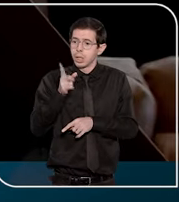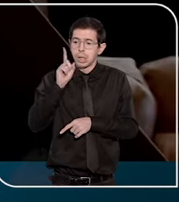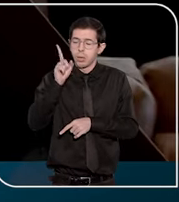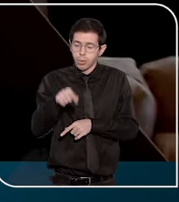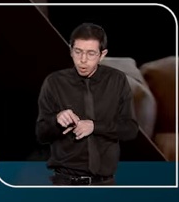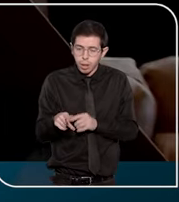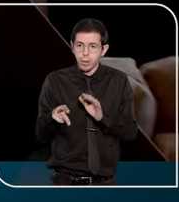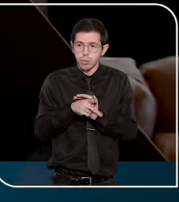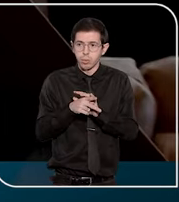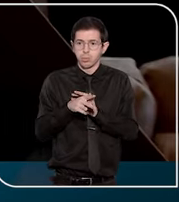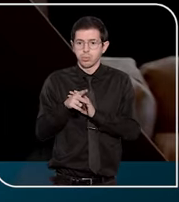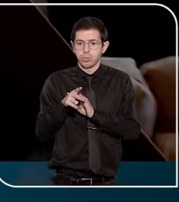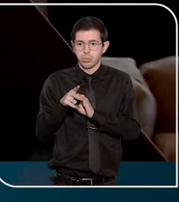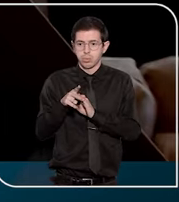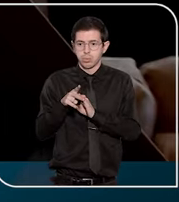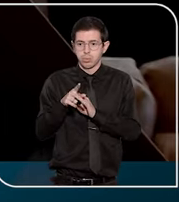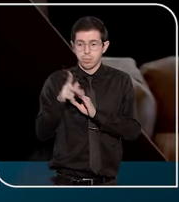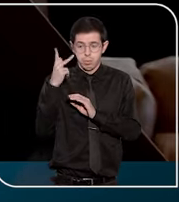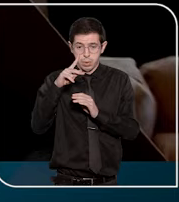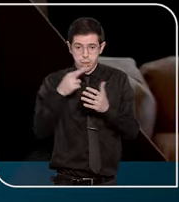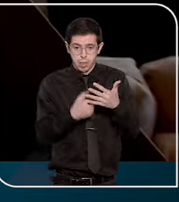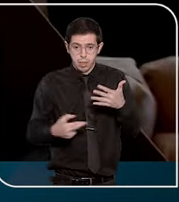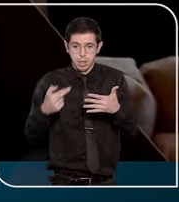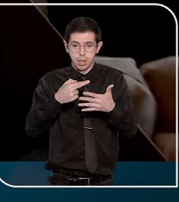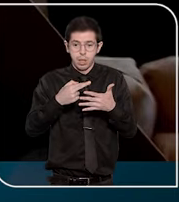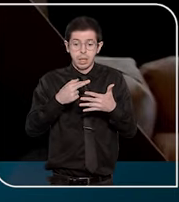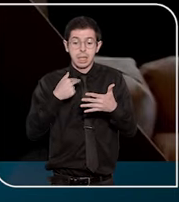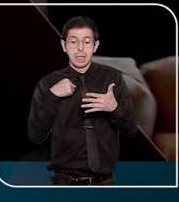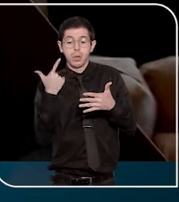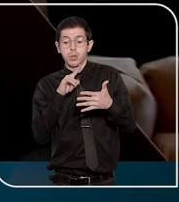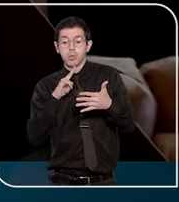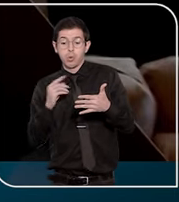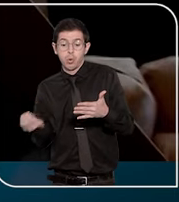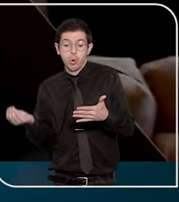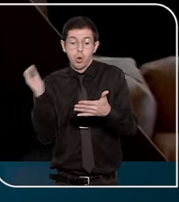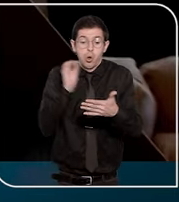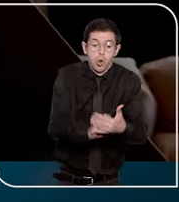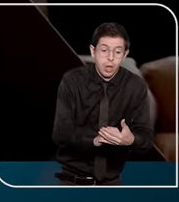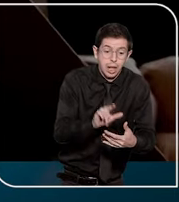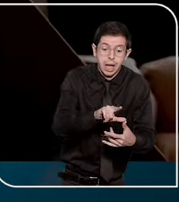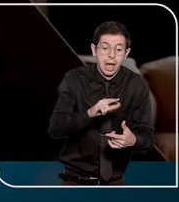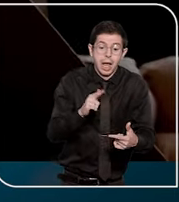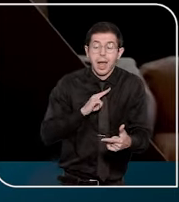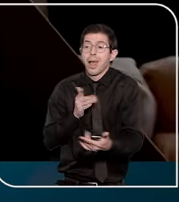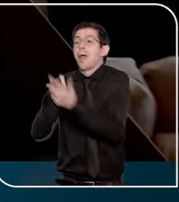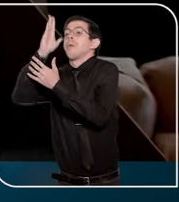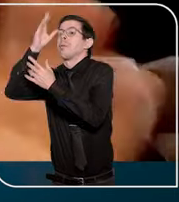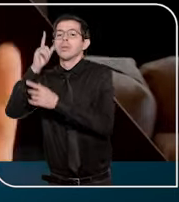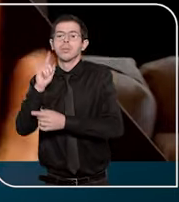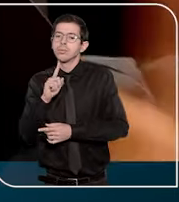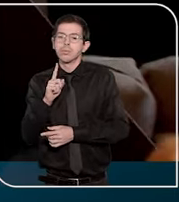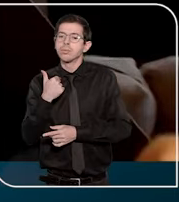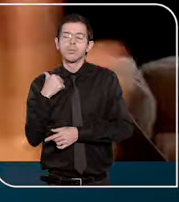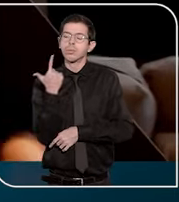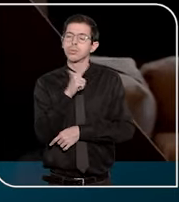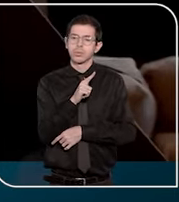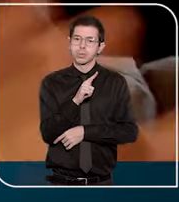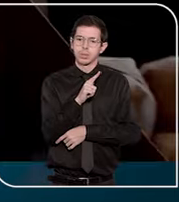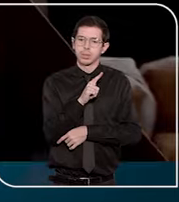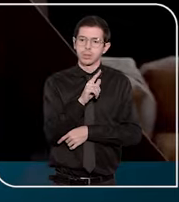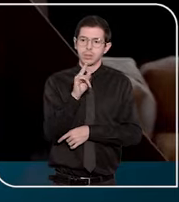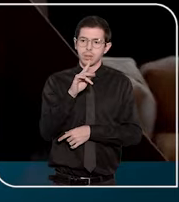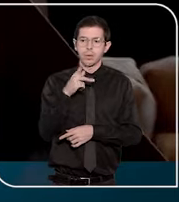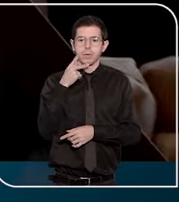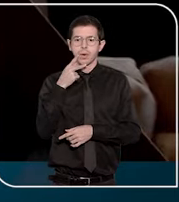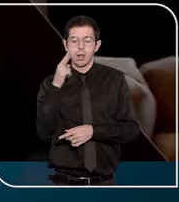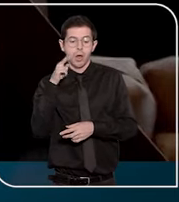vista do recurso extraordinário, coringas que você coloca em qualquer canastra que vai fazer para dizer: ó, a lacuna está